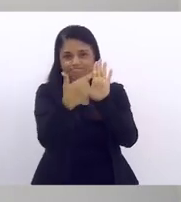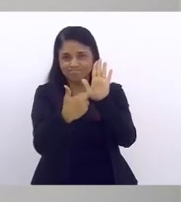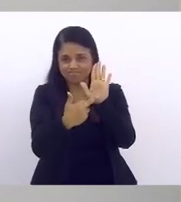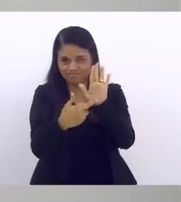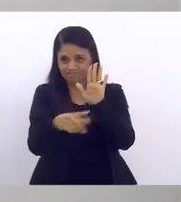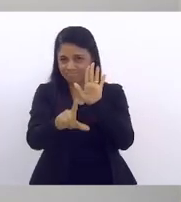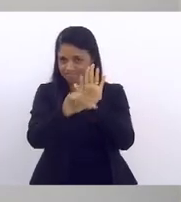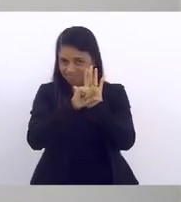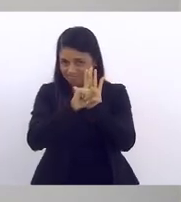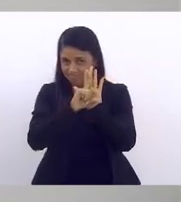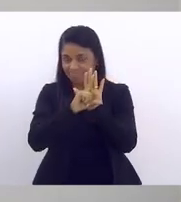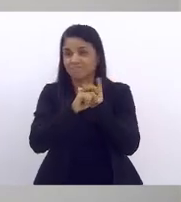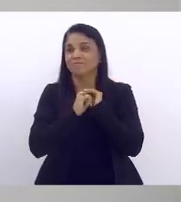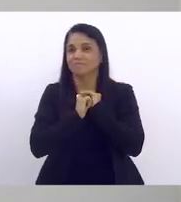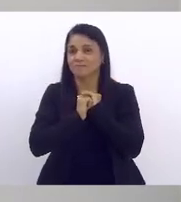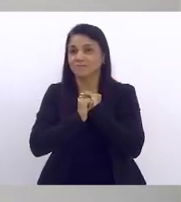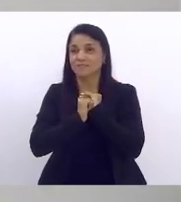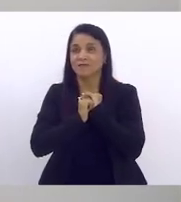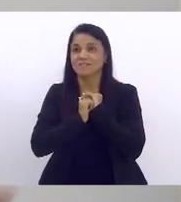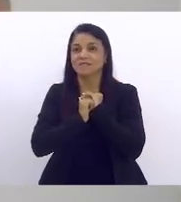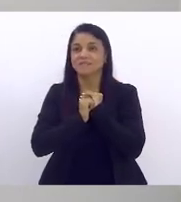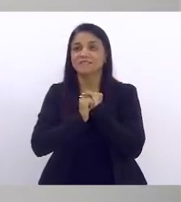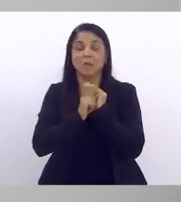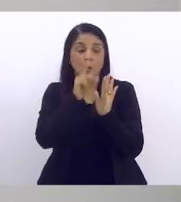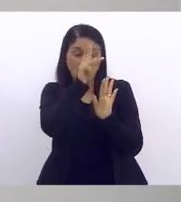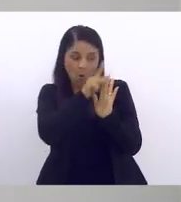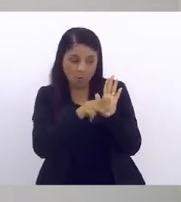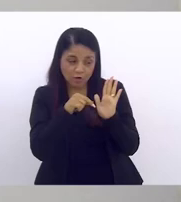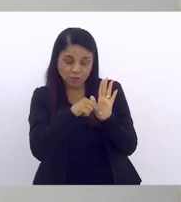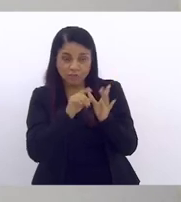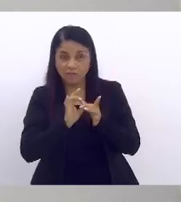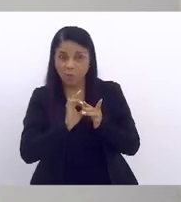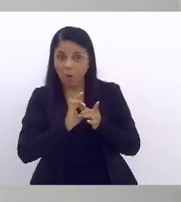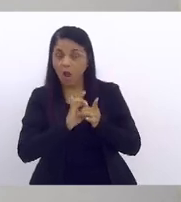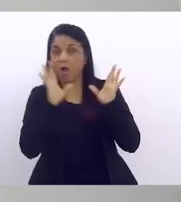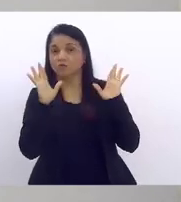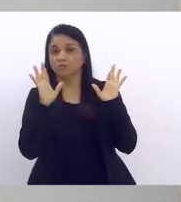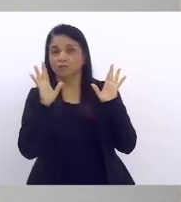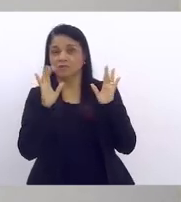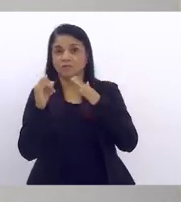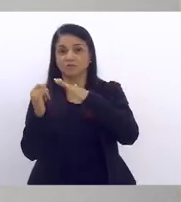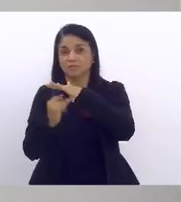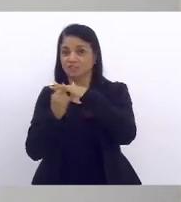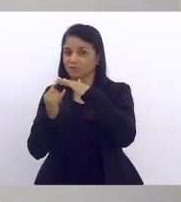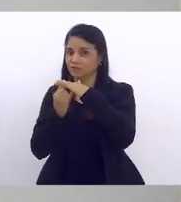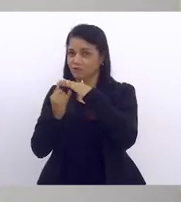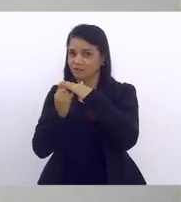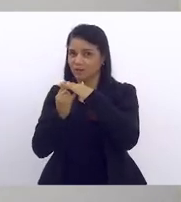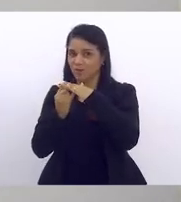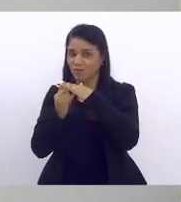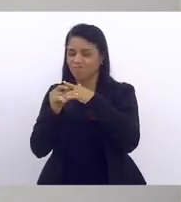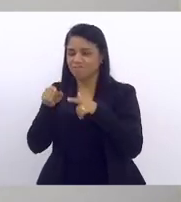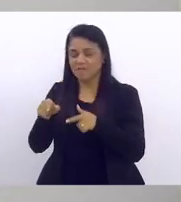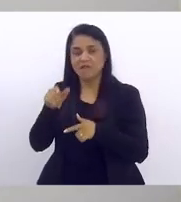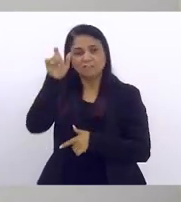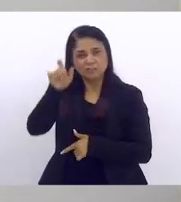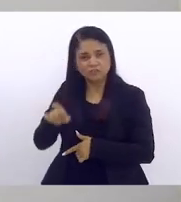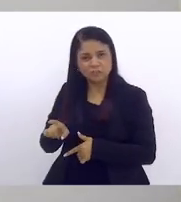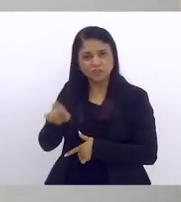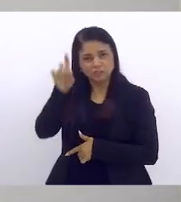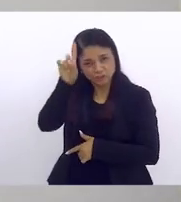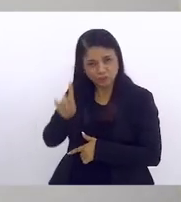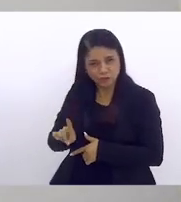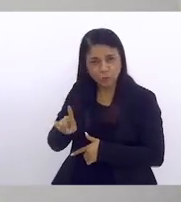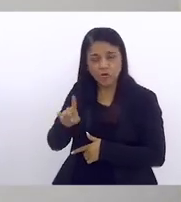do projeto. Porque, até então, ele estava ali só com a autorização da instituição. Então, ela teve esse interesse de